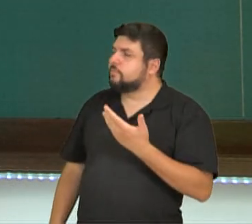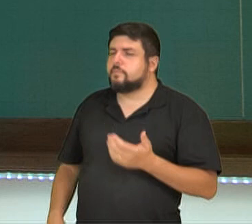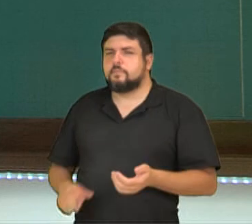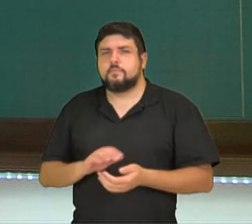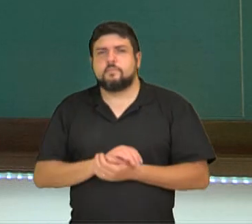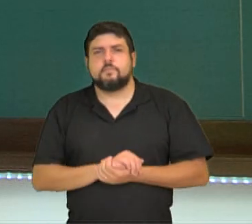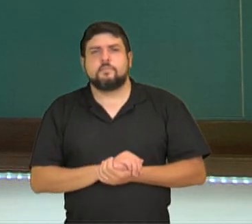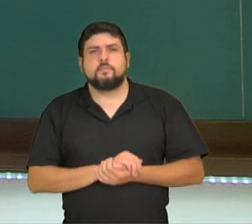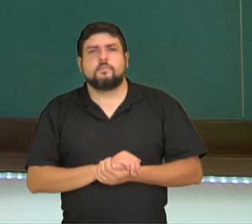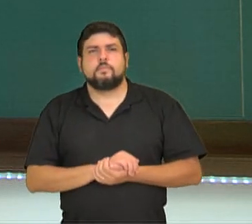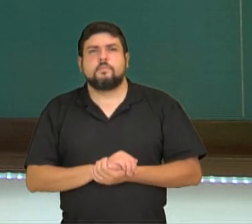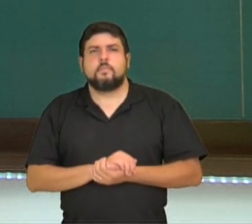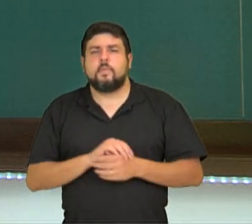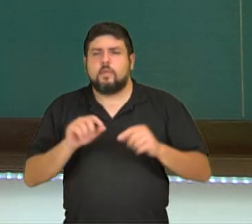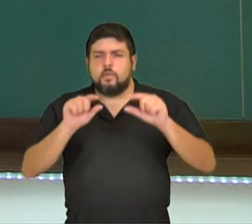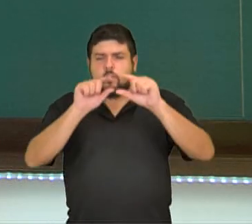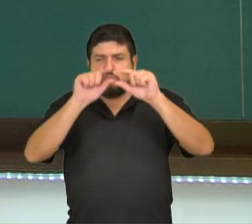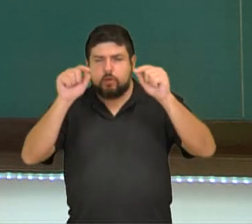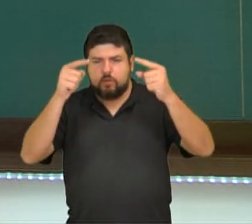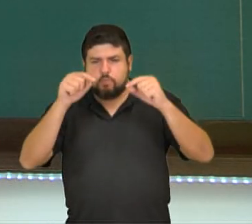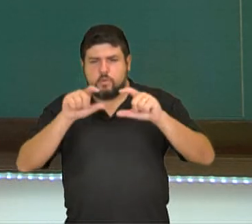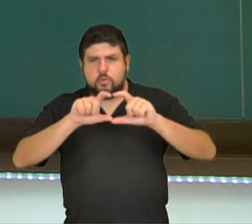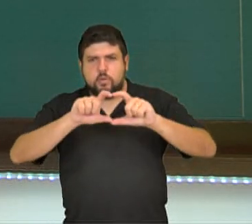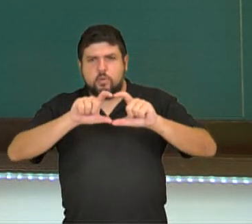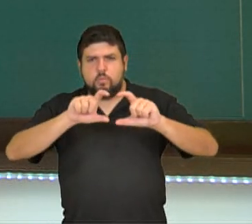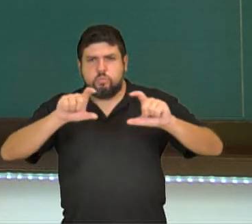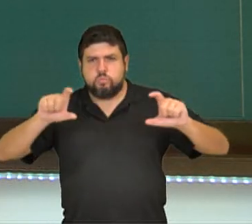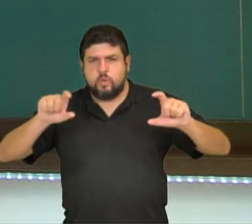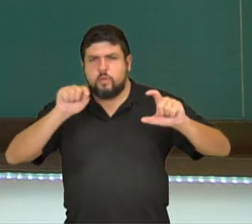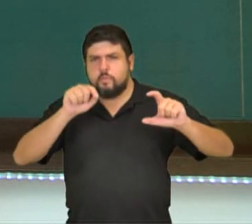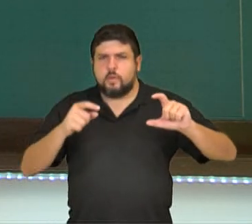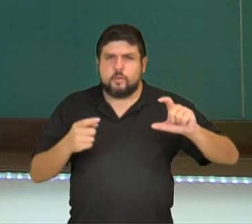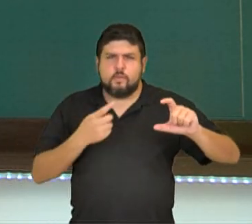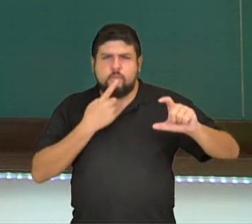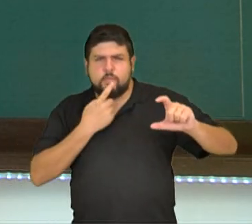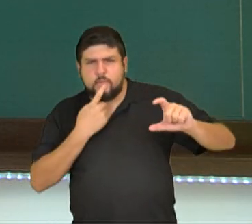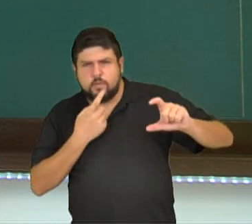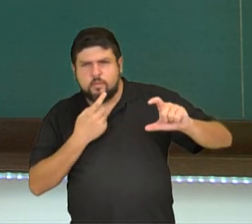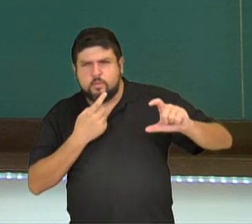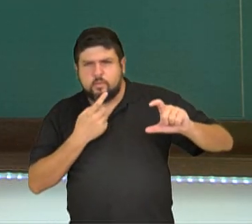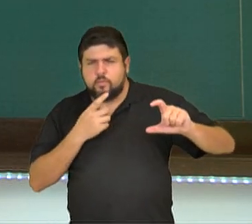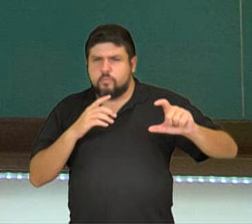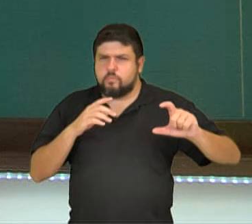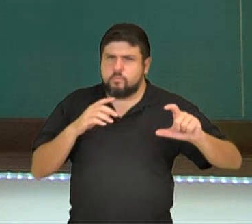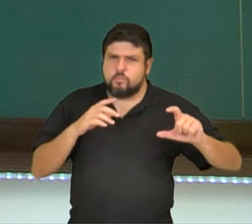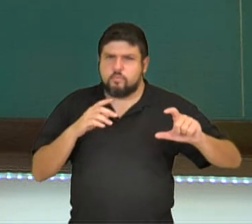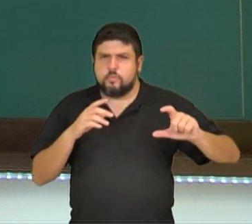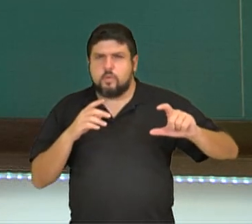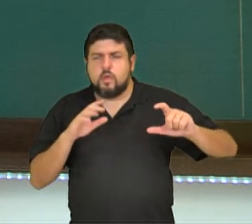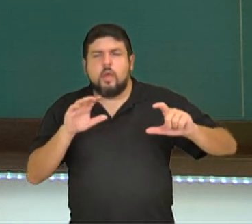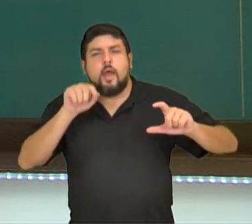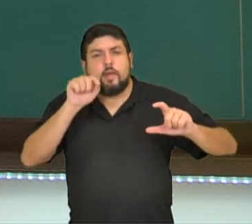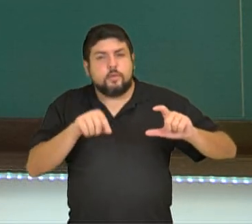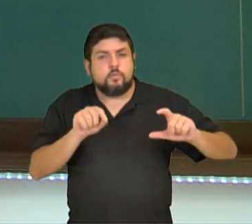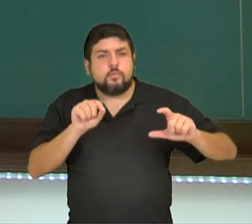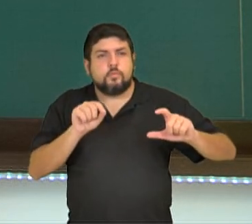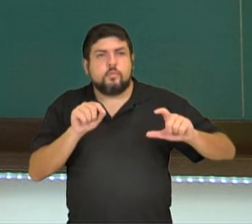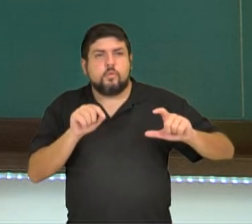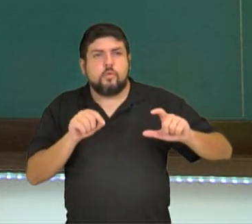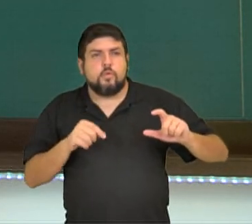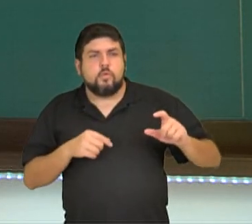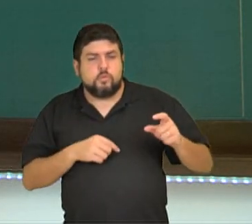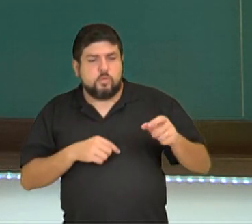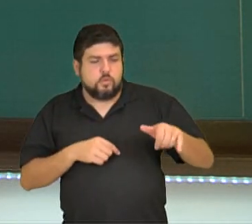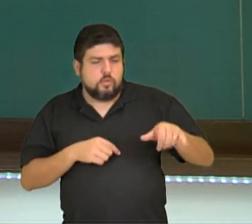vermelho, abóbora, goiaba, sei lá que cor que você vai chamar isso aqui, medindo x por y. E esse